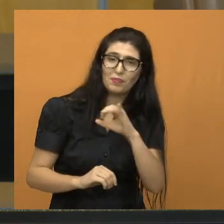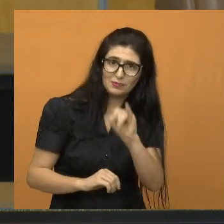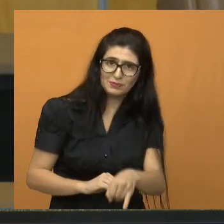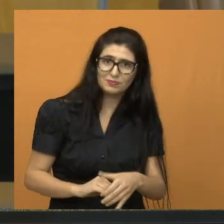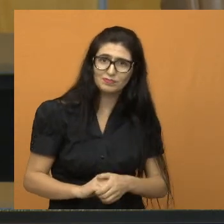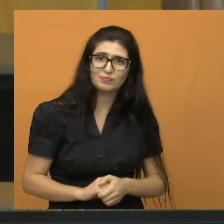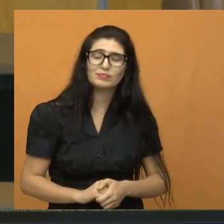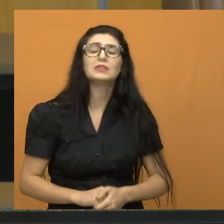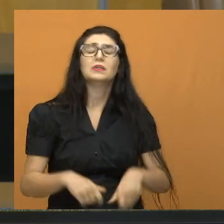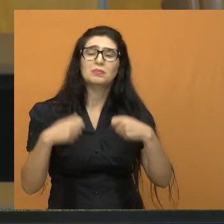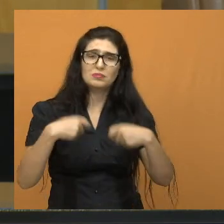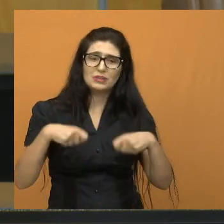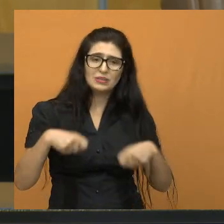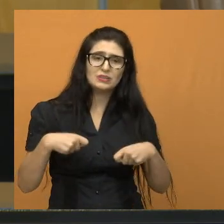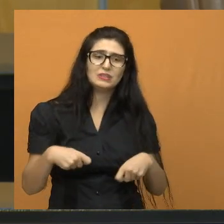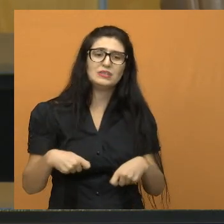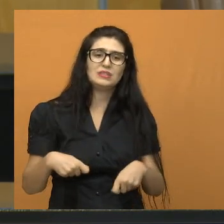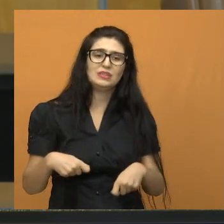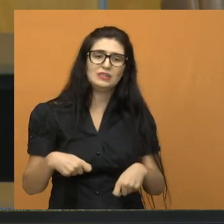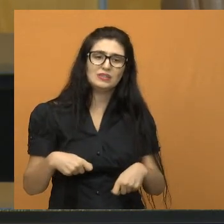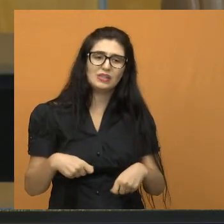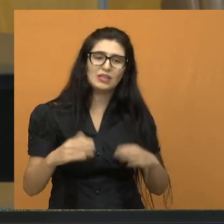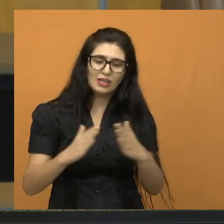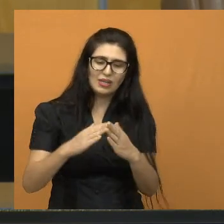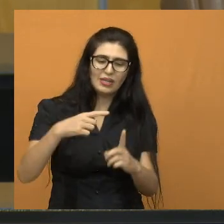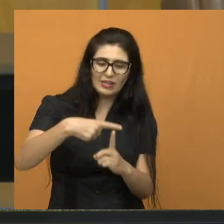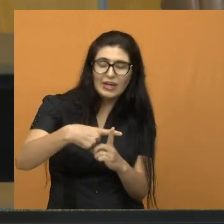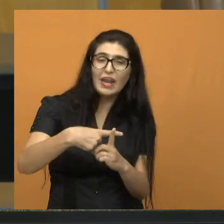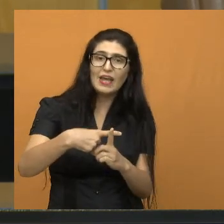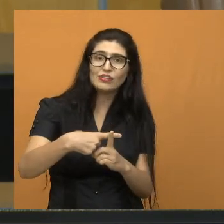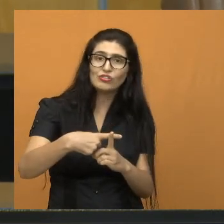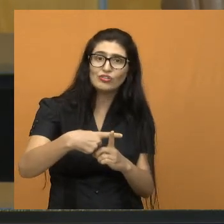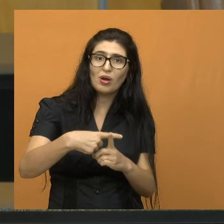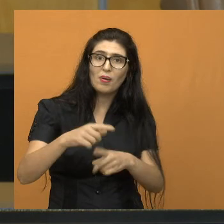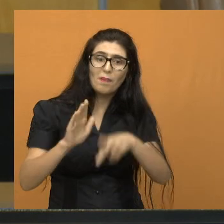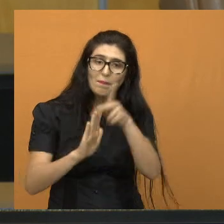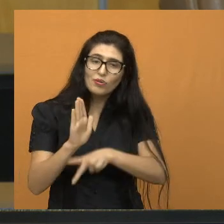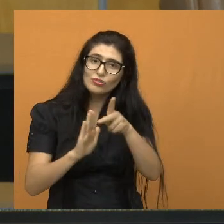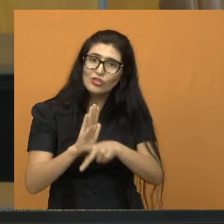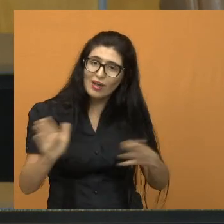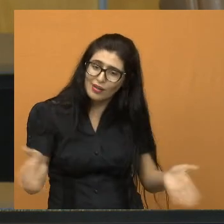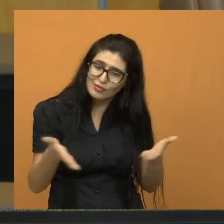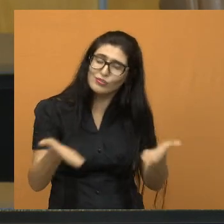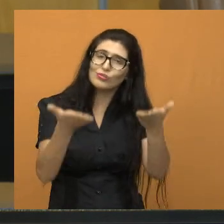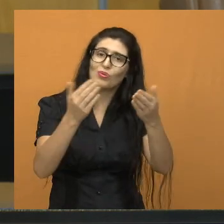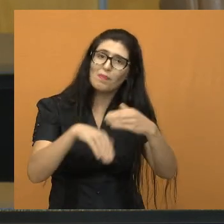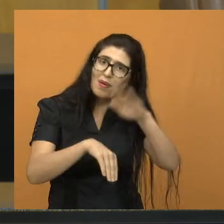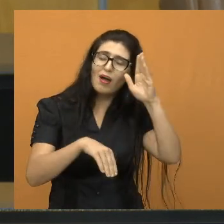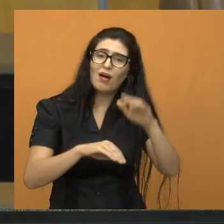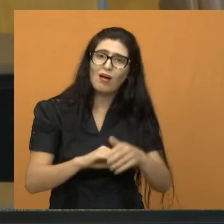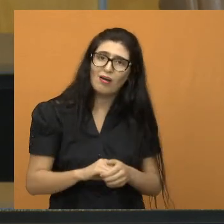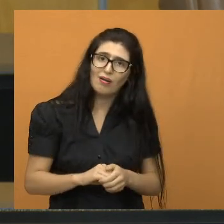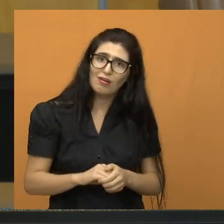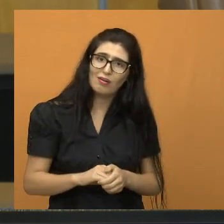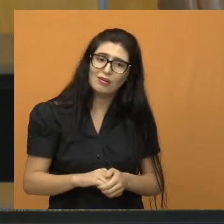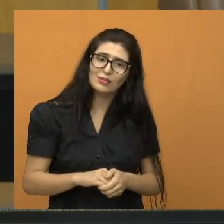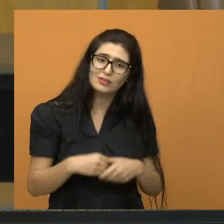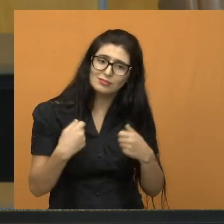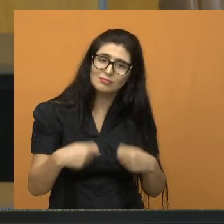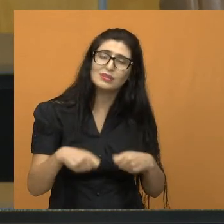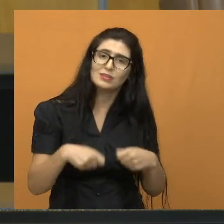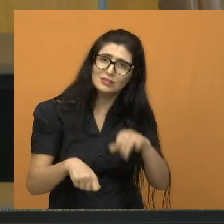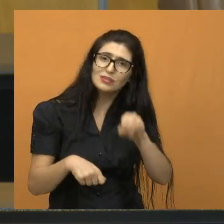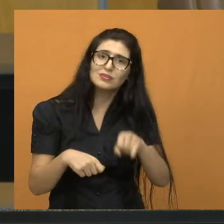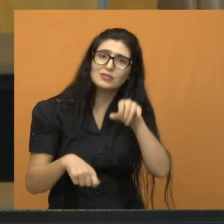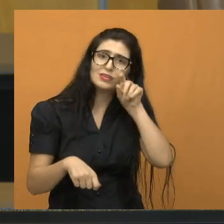as pastorais sociais, que eu sinto que elas estão precisando de oxigênio e também